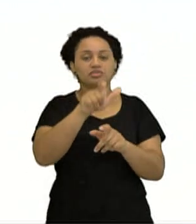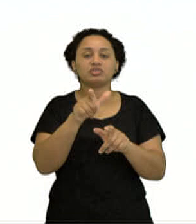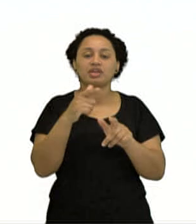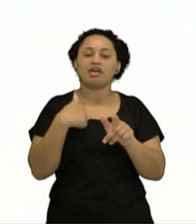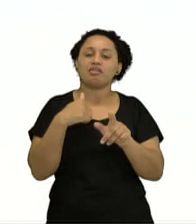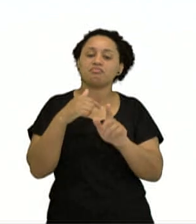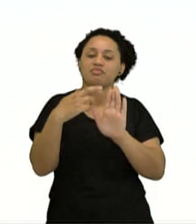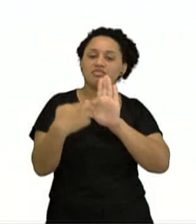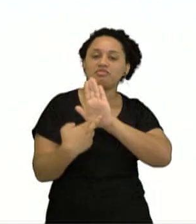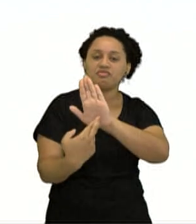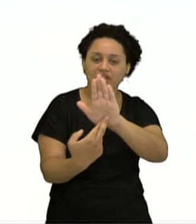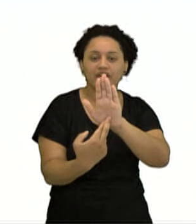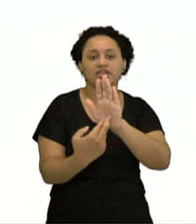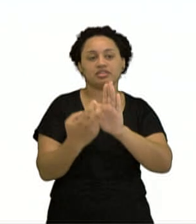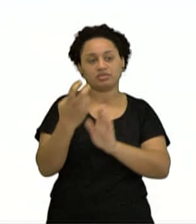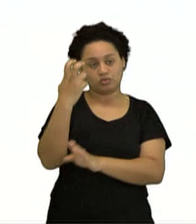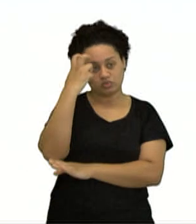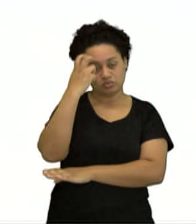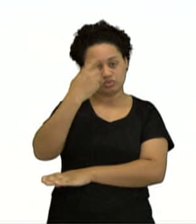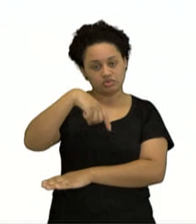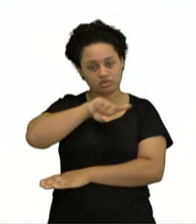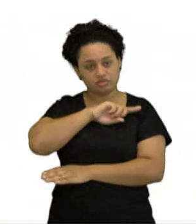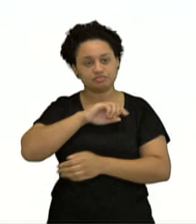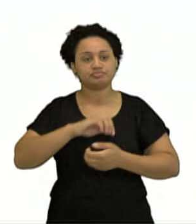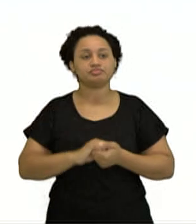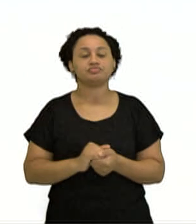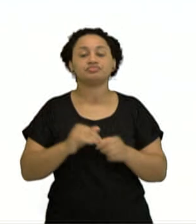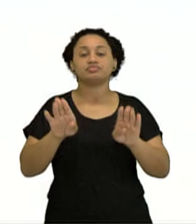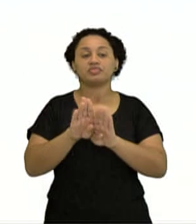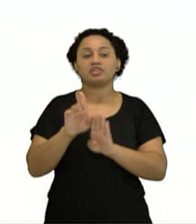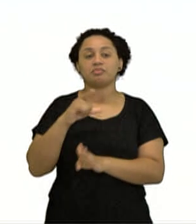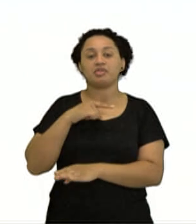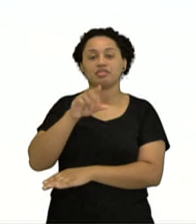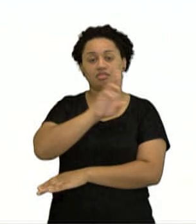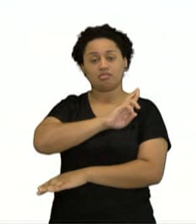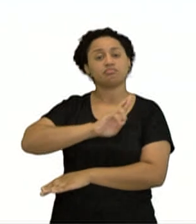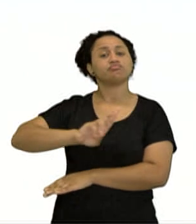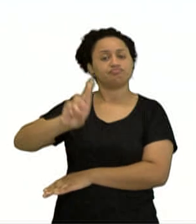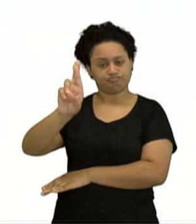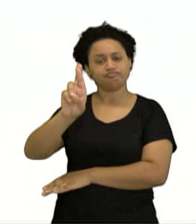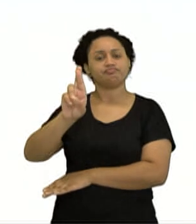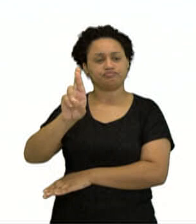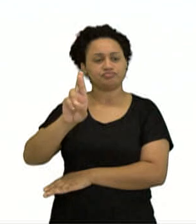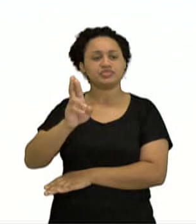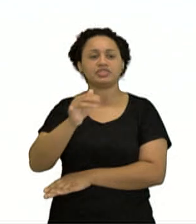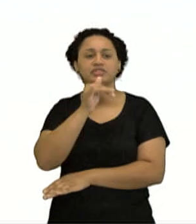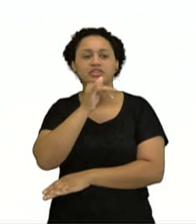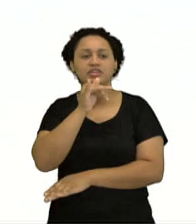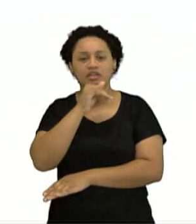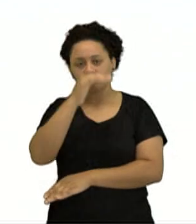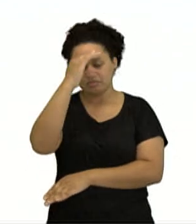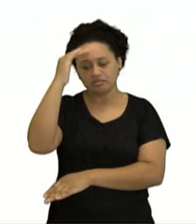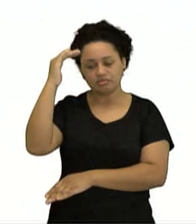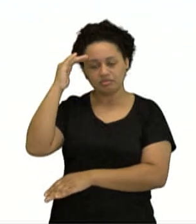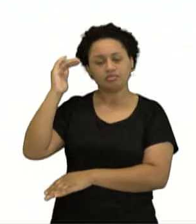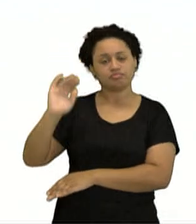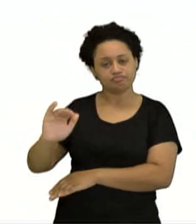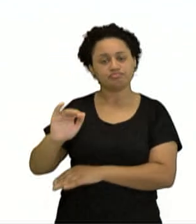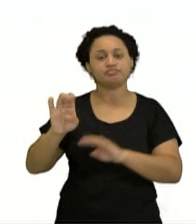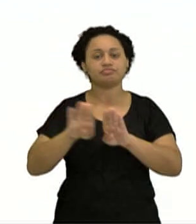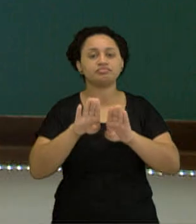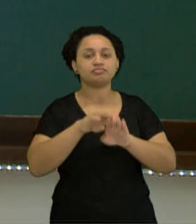referências ali da nossa cultura. E nós temos as religiões, né? Exemplos aqui o candomblé e a umbanda,